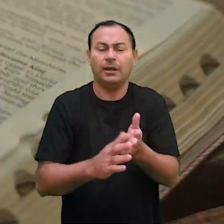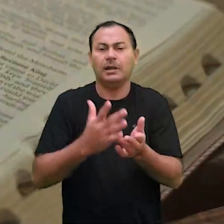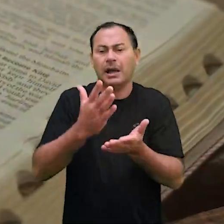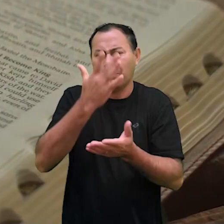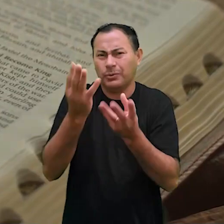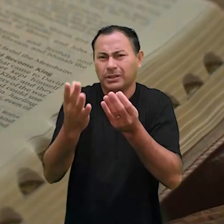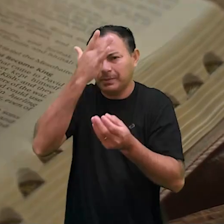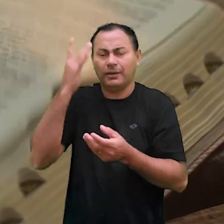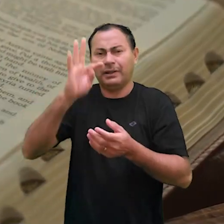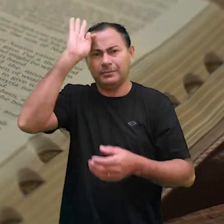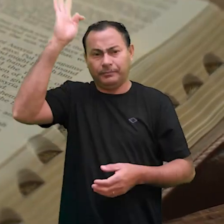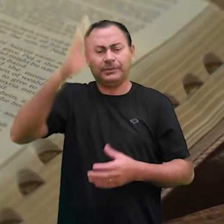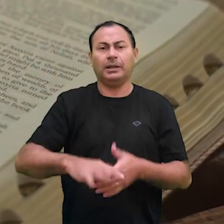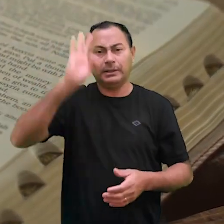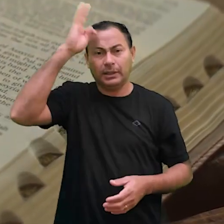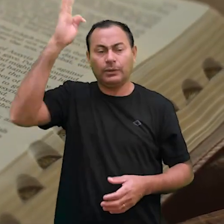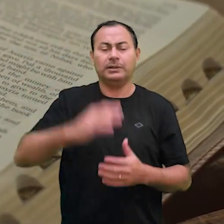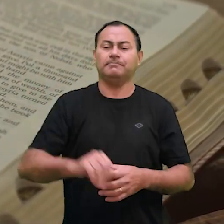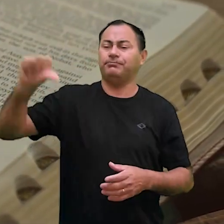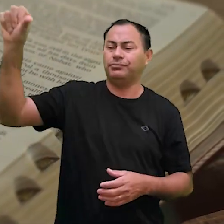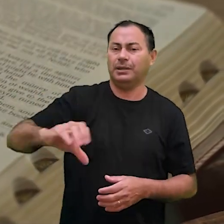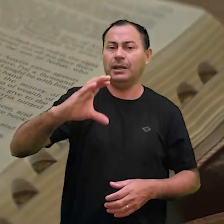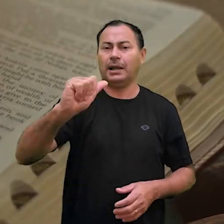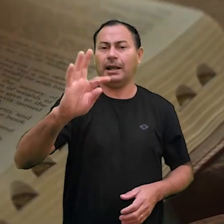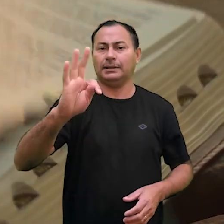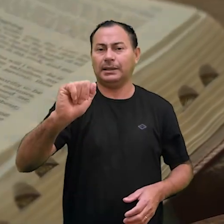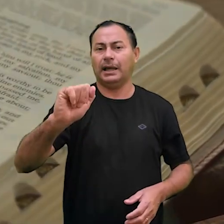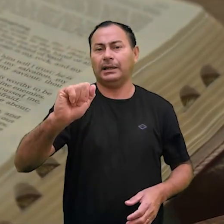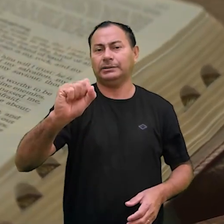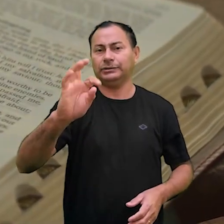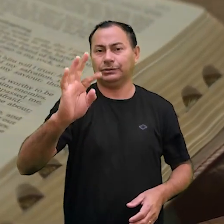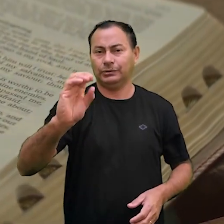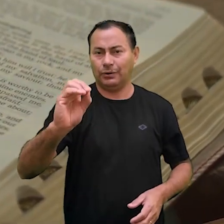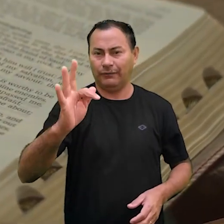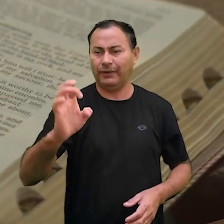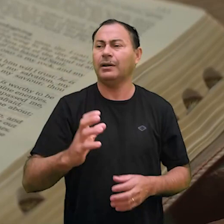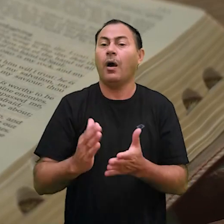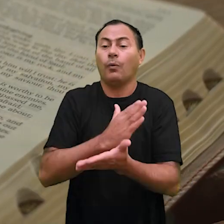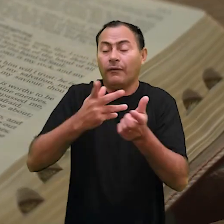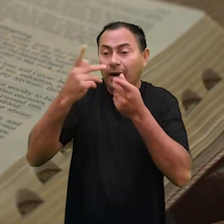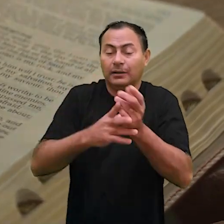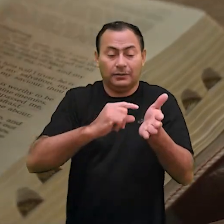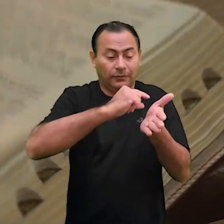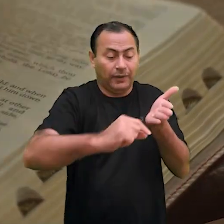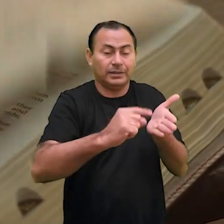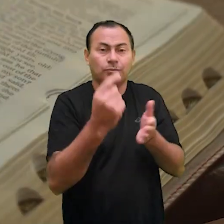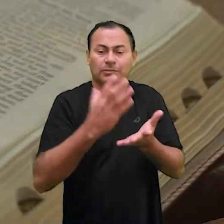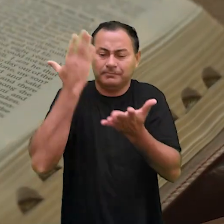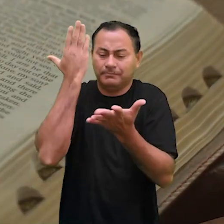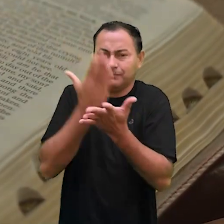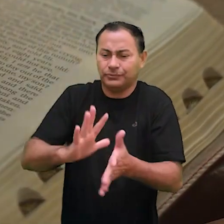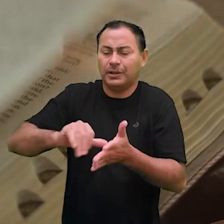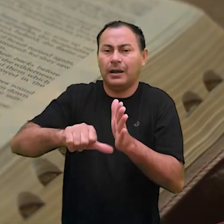muitas pessoas injetam uma teoria. É a chamada teoria da catástrofe. Eles dizem que alguma coisa aconteceu após